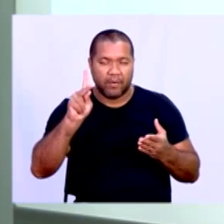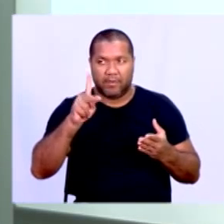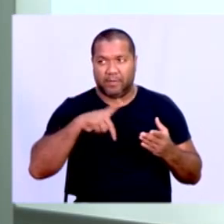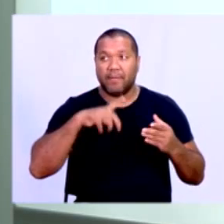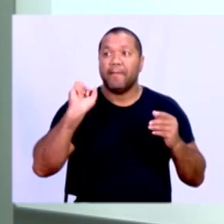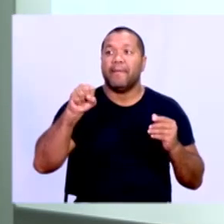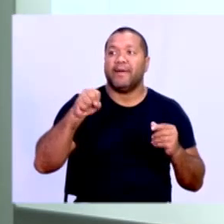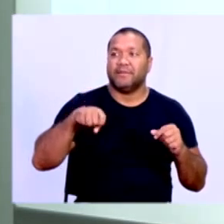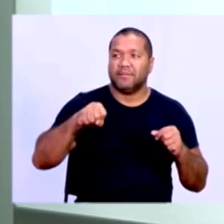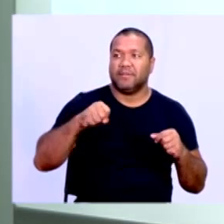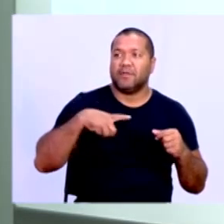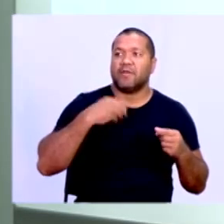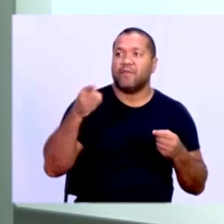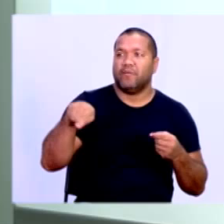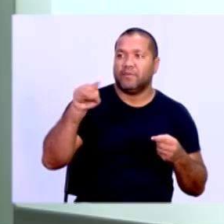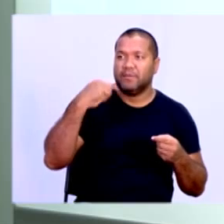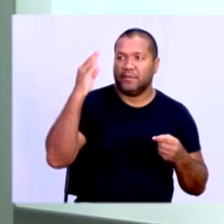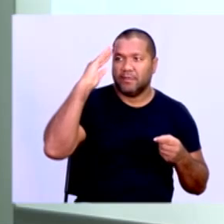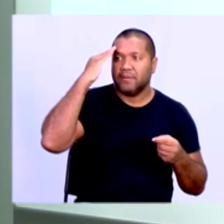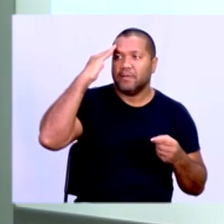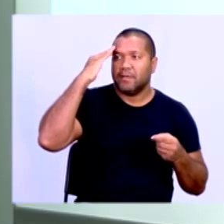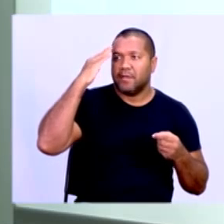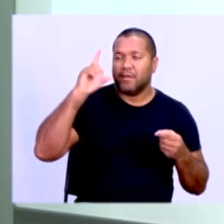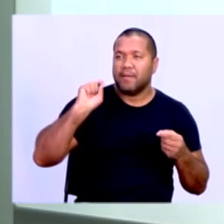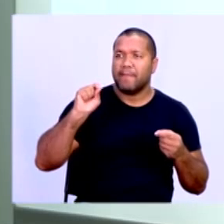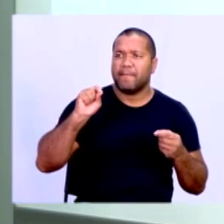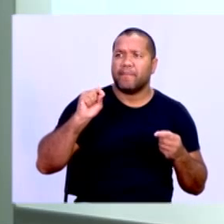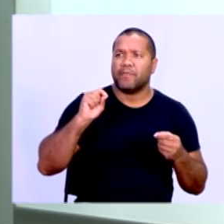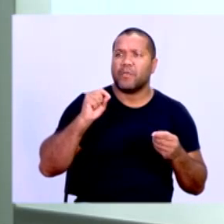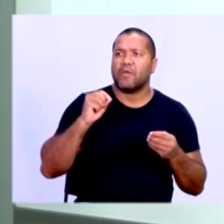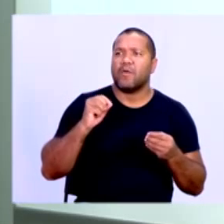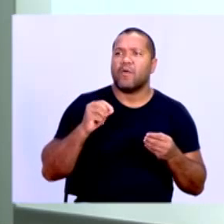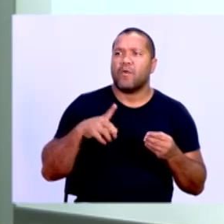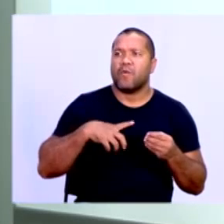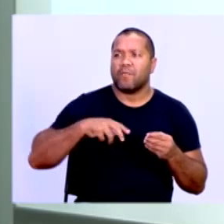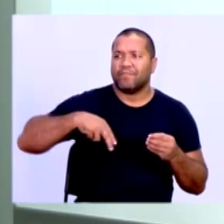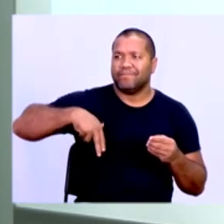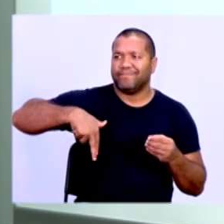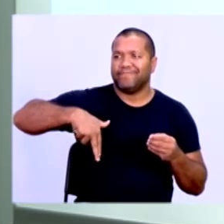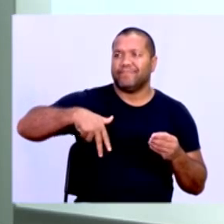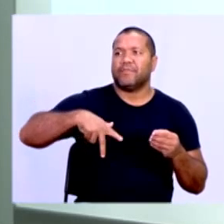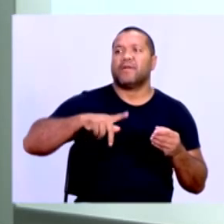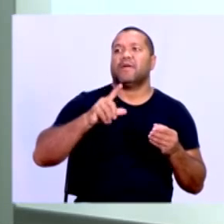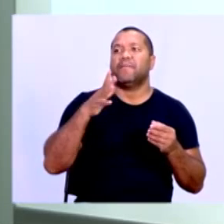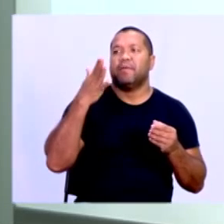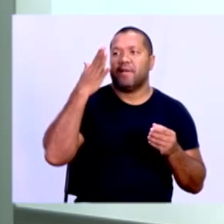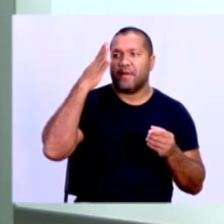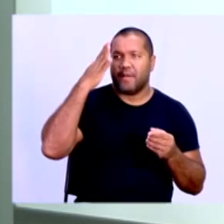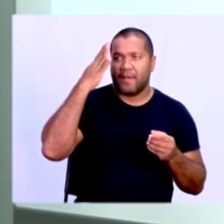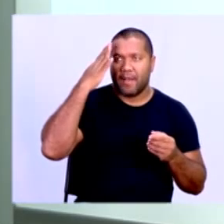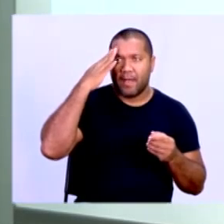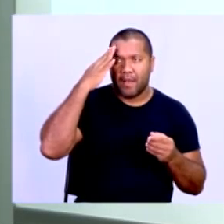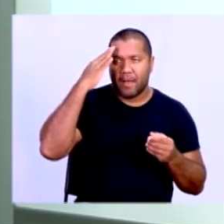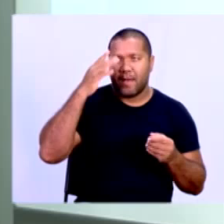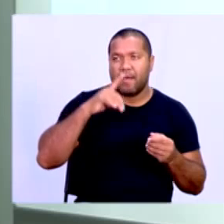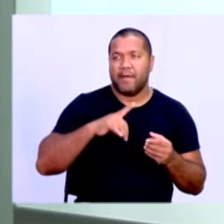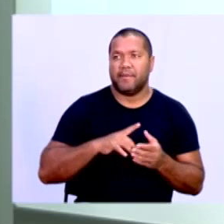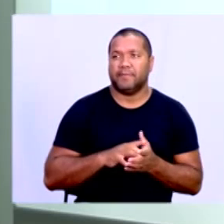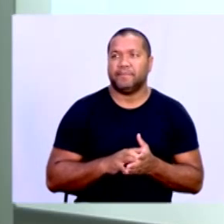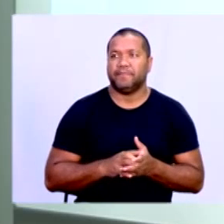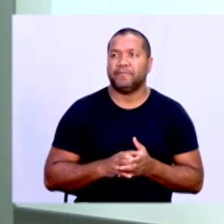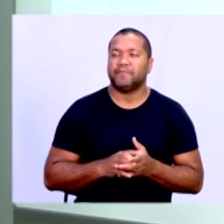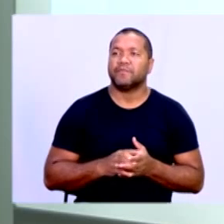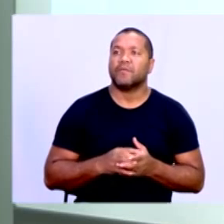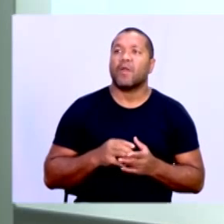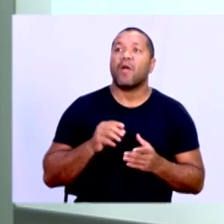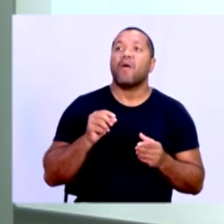vocês entendam para vocês mesmos conseguirem com as suas próprias pernas caminhar, né? Com as suas próprias pernas. Porque, na